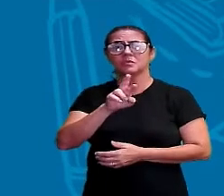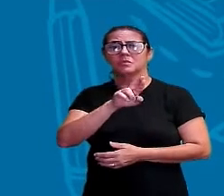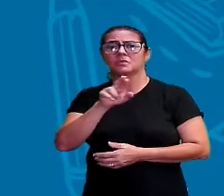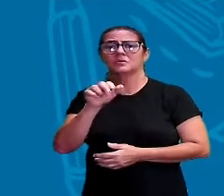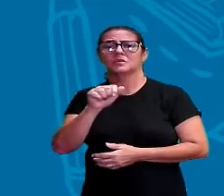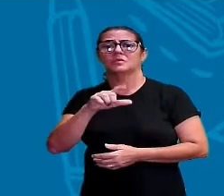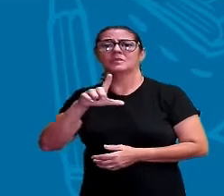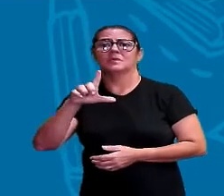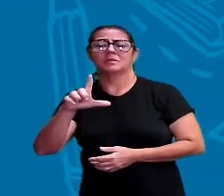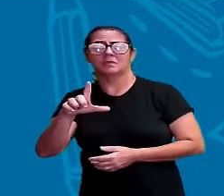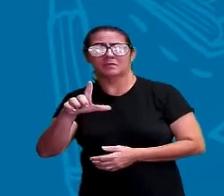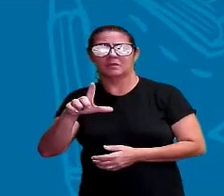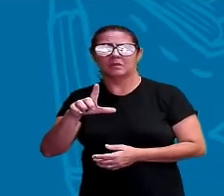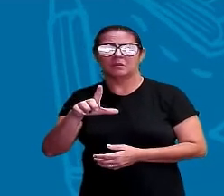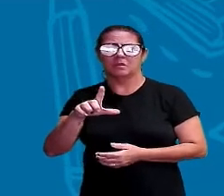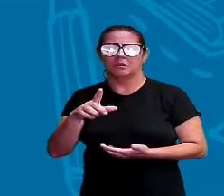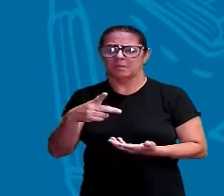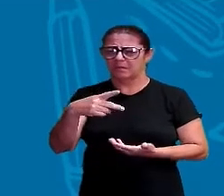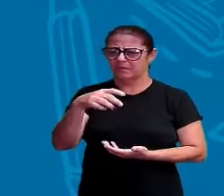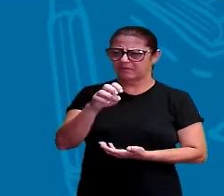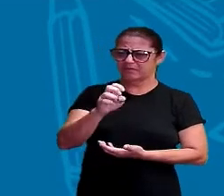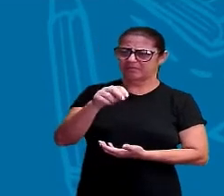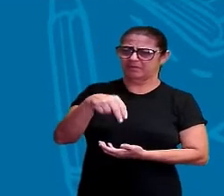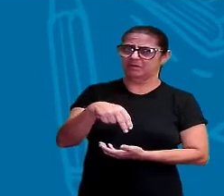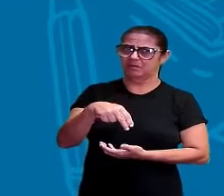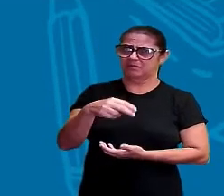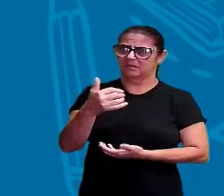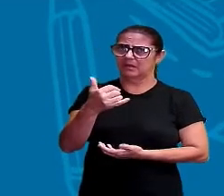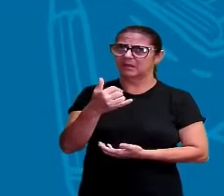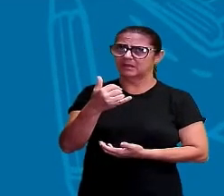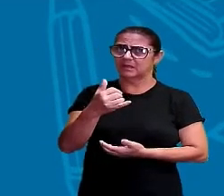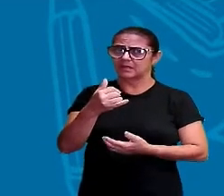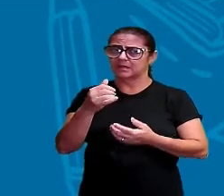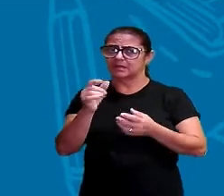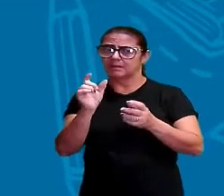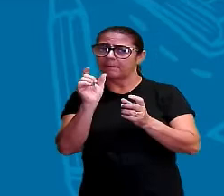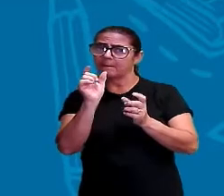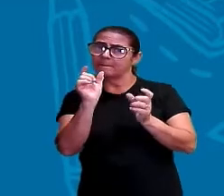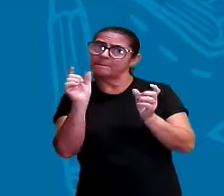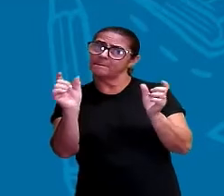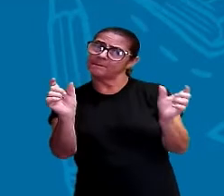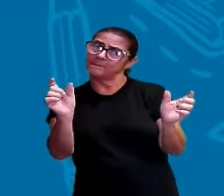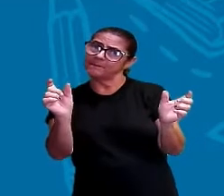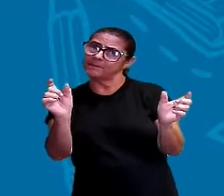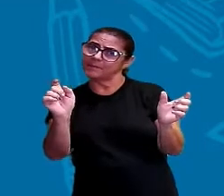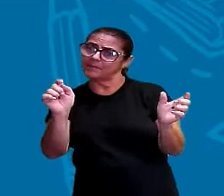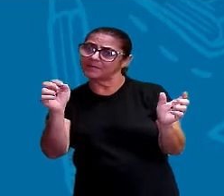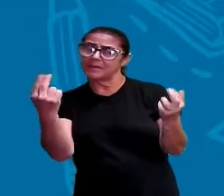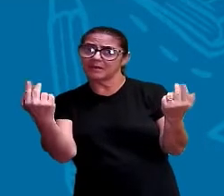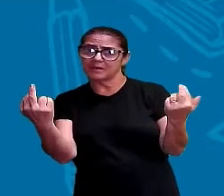não pode ser inserida a palavra pen no sentido de caneta. Sem gado no caneta